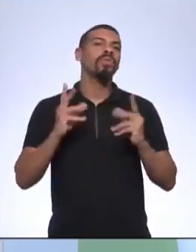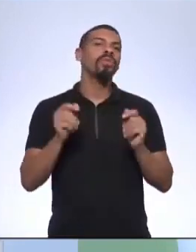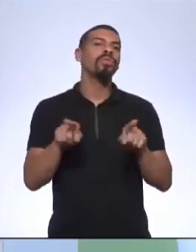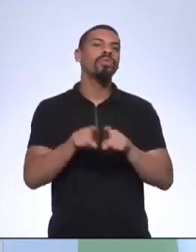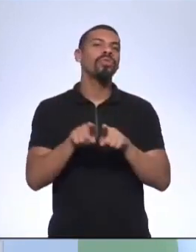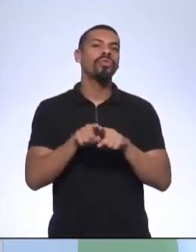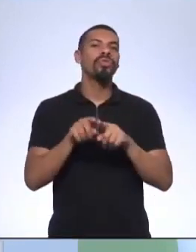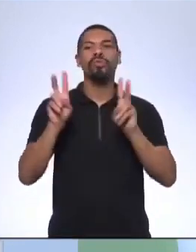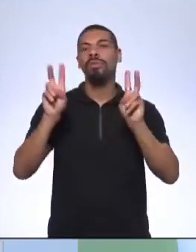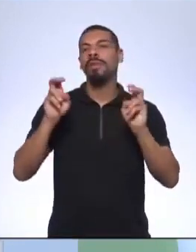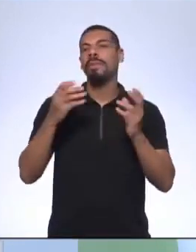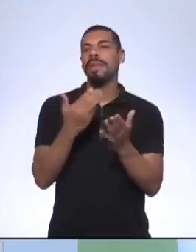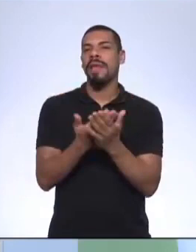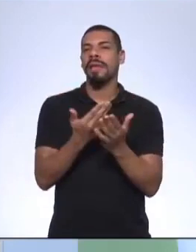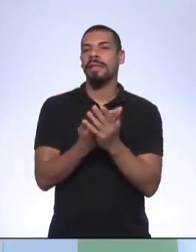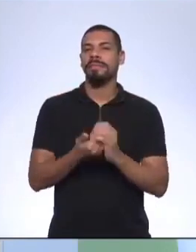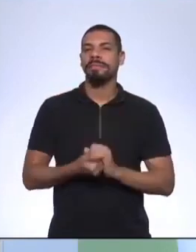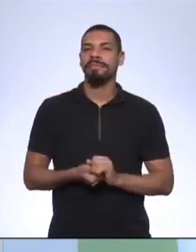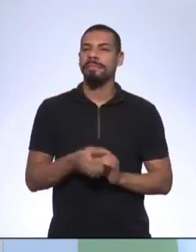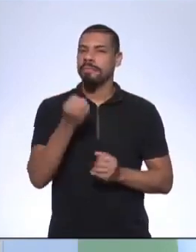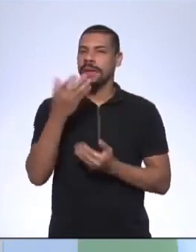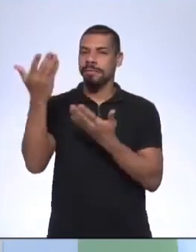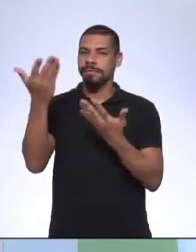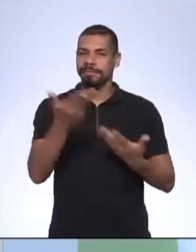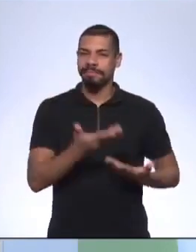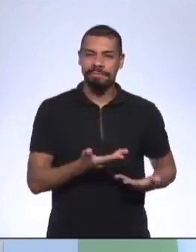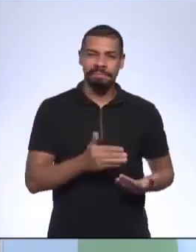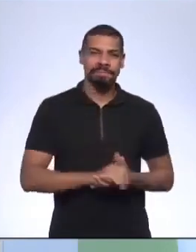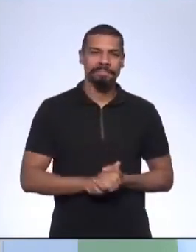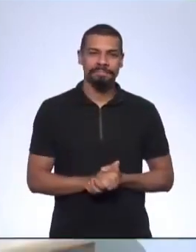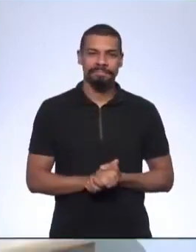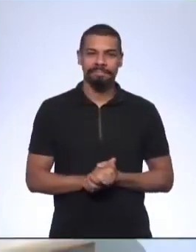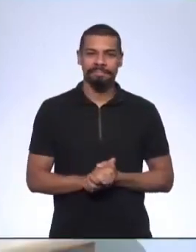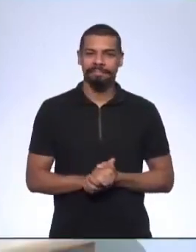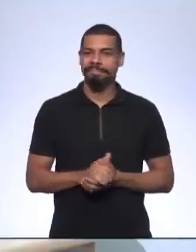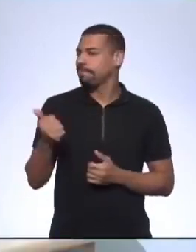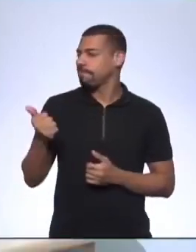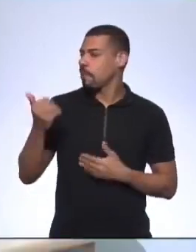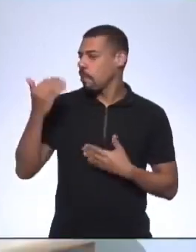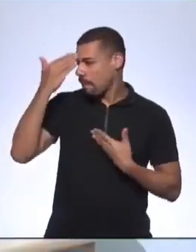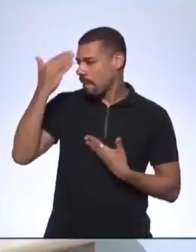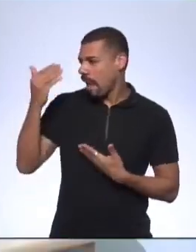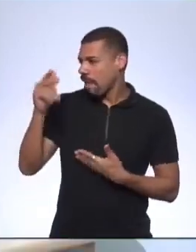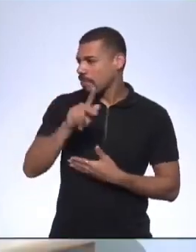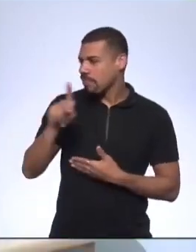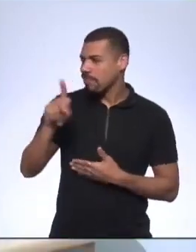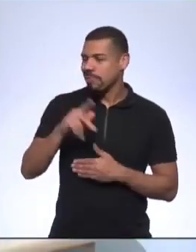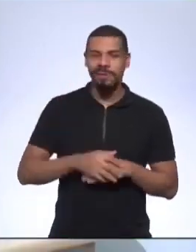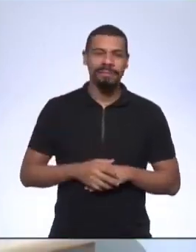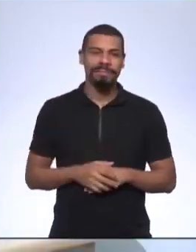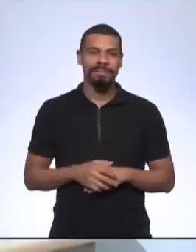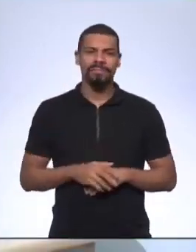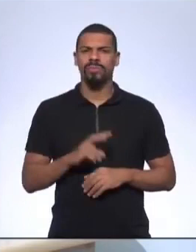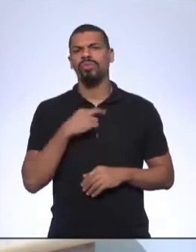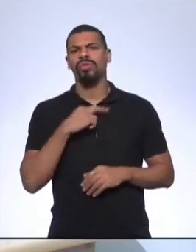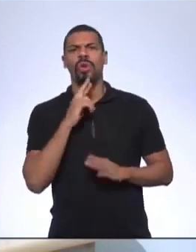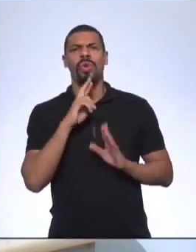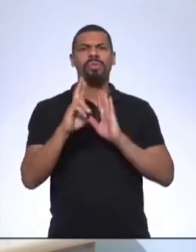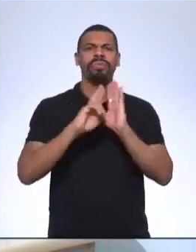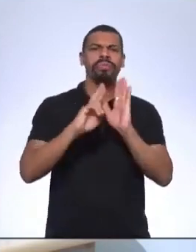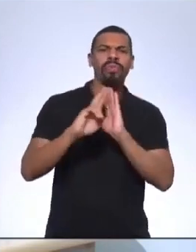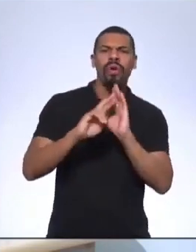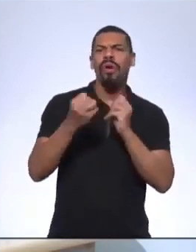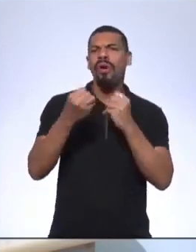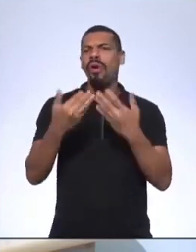aula. Tá ok? Sejam todos bem-vindos. Dica bem dada, valeu, Edjoel. Sempre bom lembrar, né? Não divulgar dados pessoais aí,